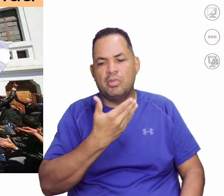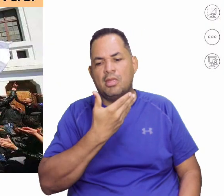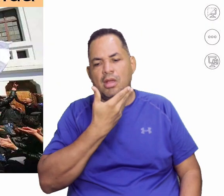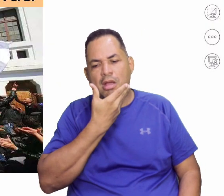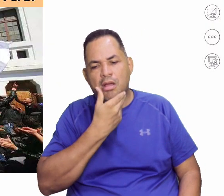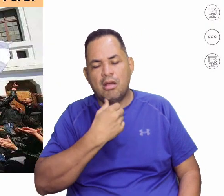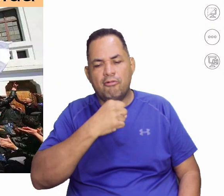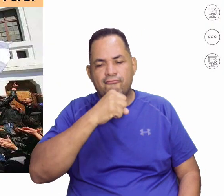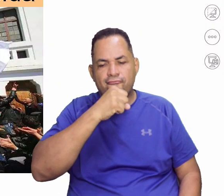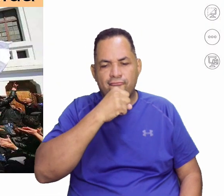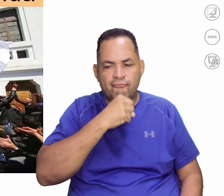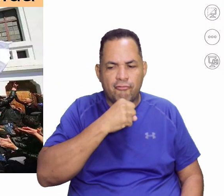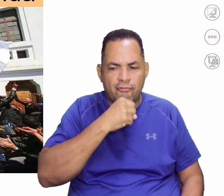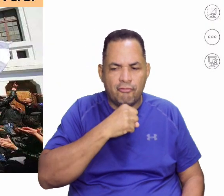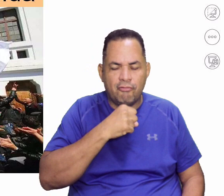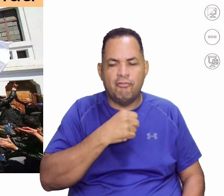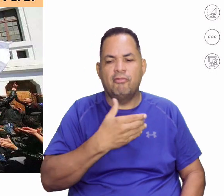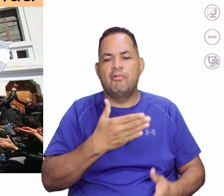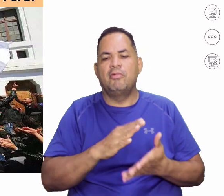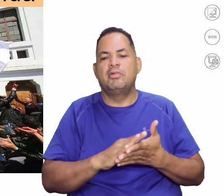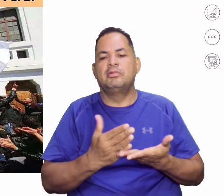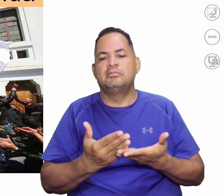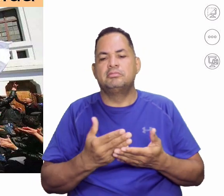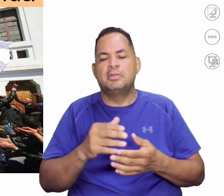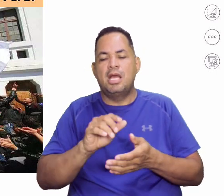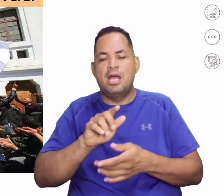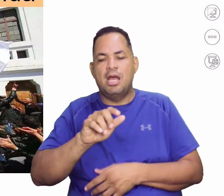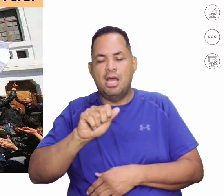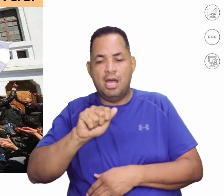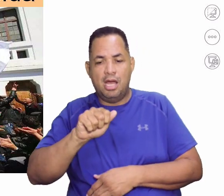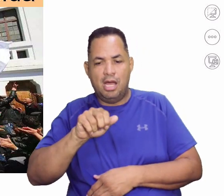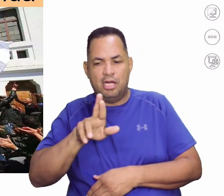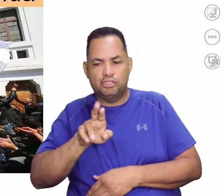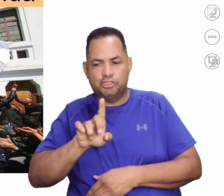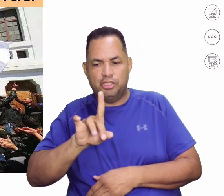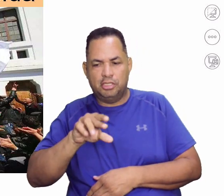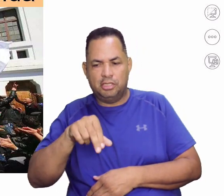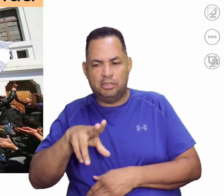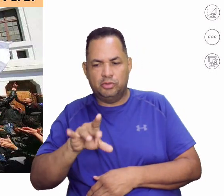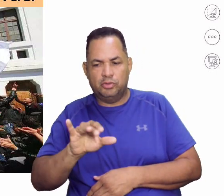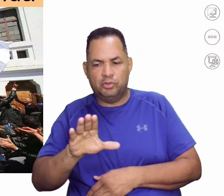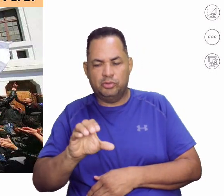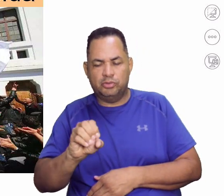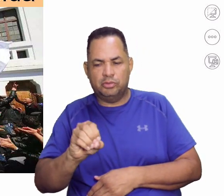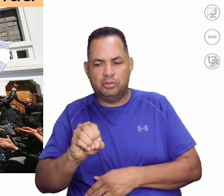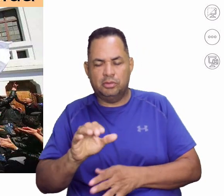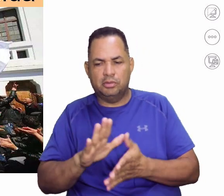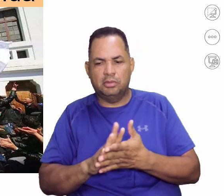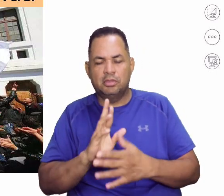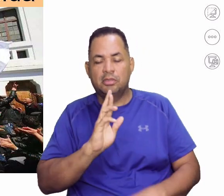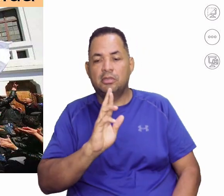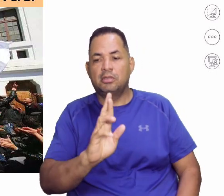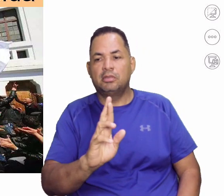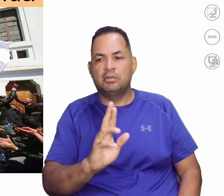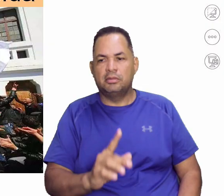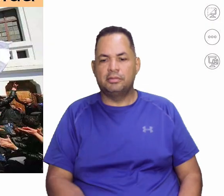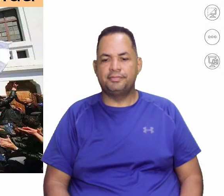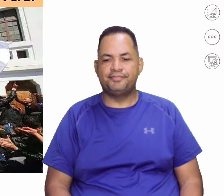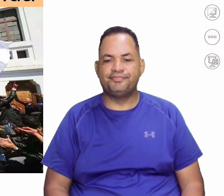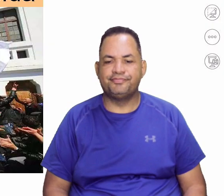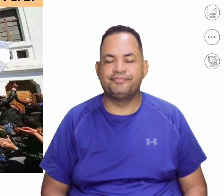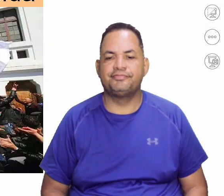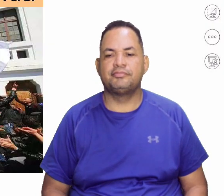avós, eles eram argelinos, eles eram africanos, certo? Então, daí está a resposta para a sua